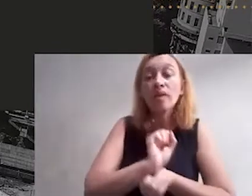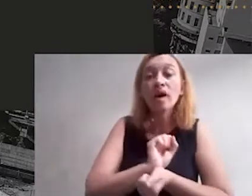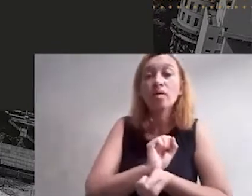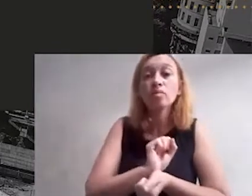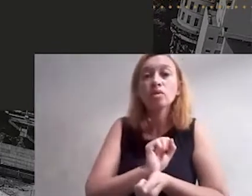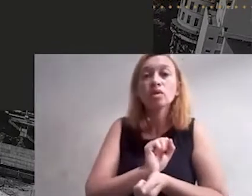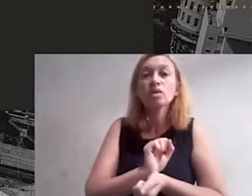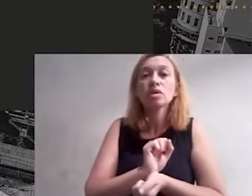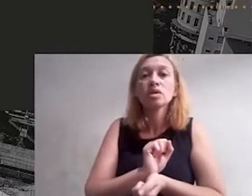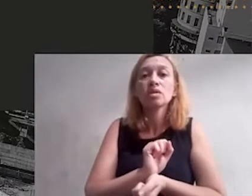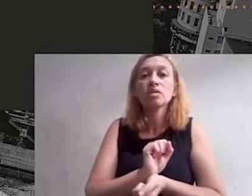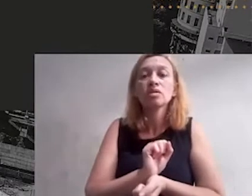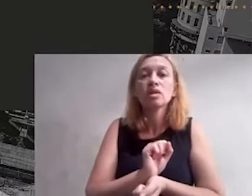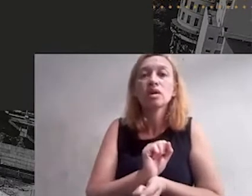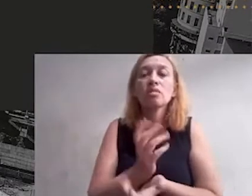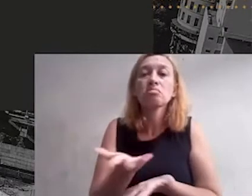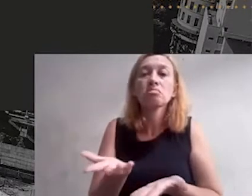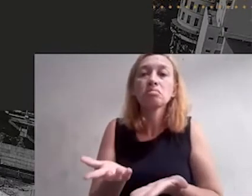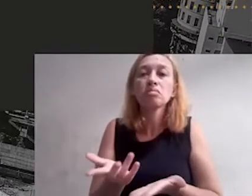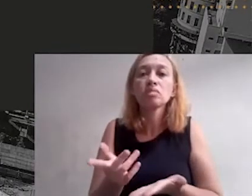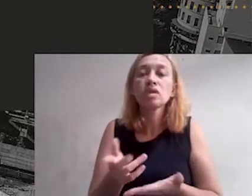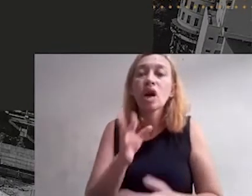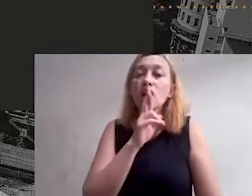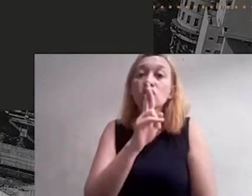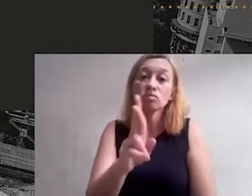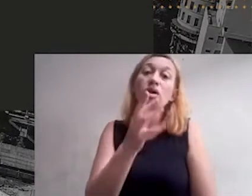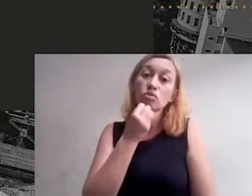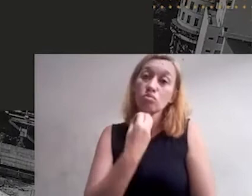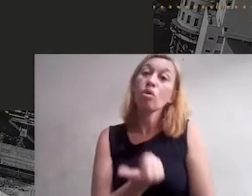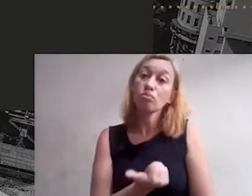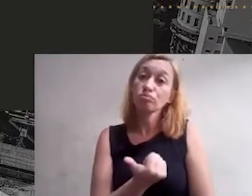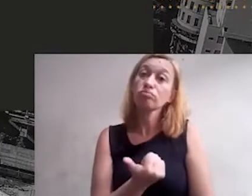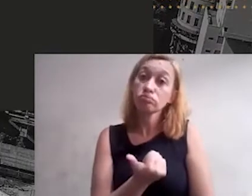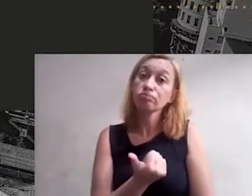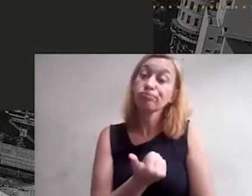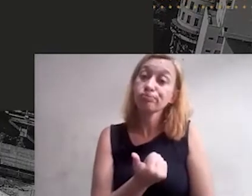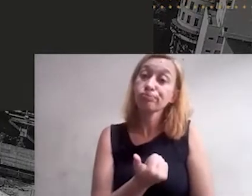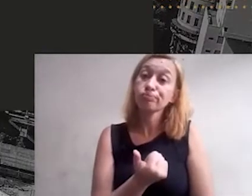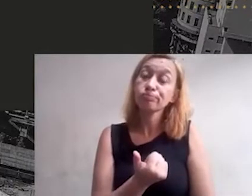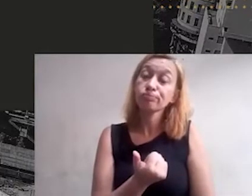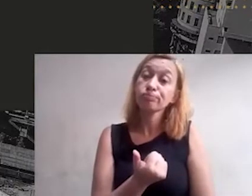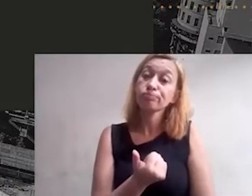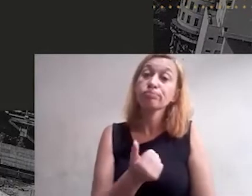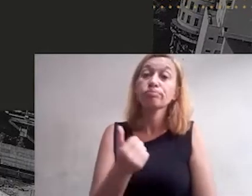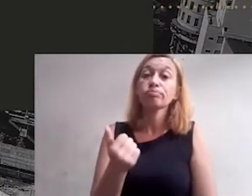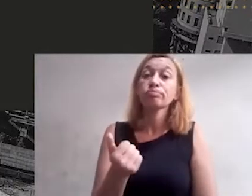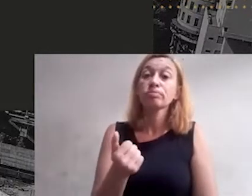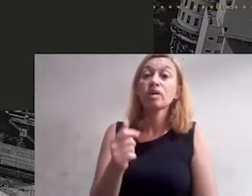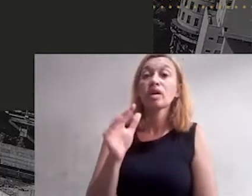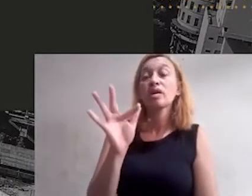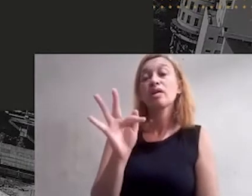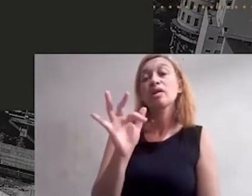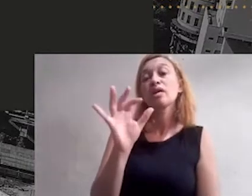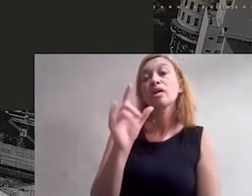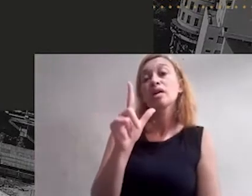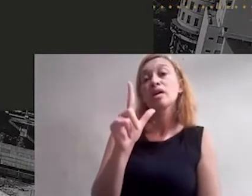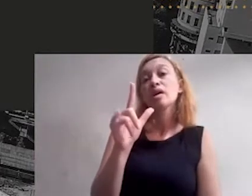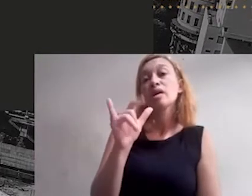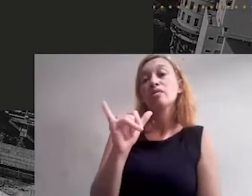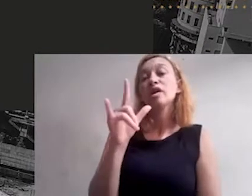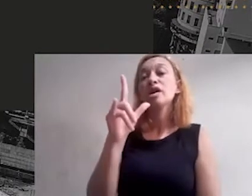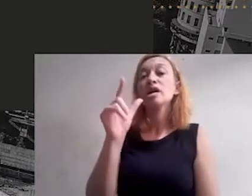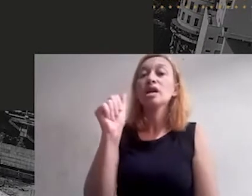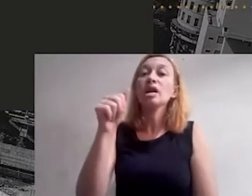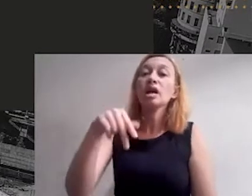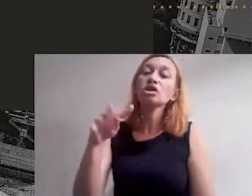dar resultados. É interessante que a filantropia norte-americana ela acaba gastando